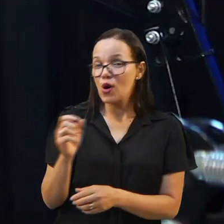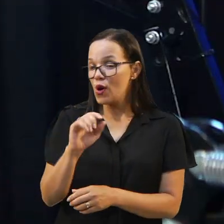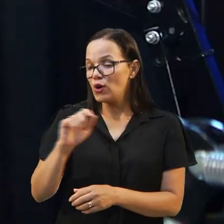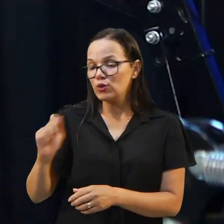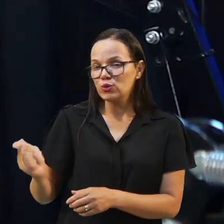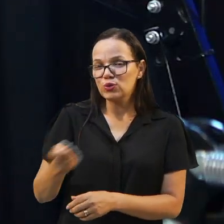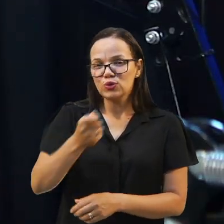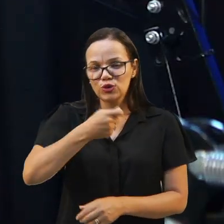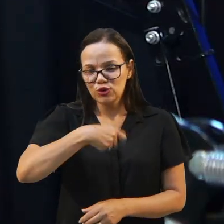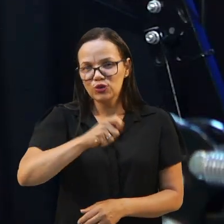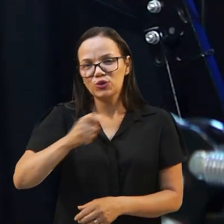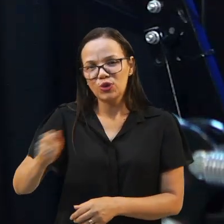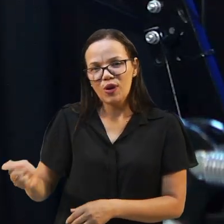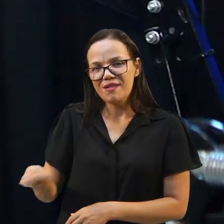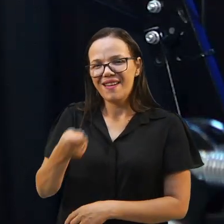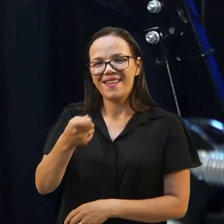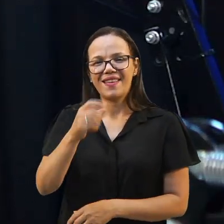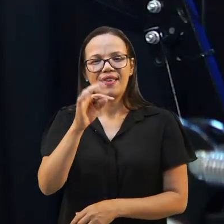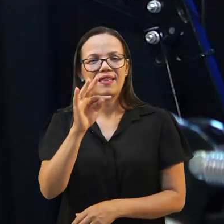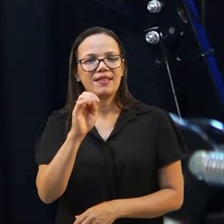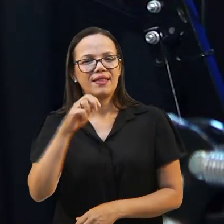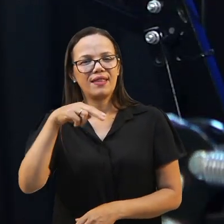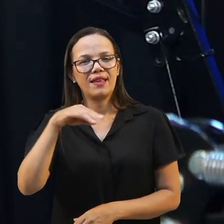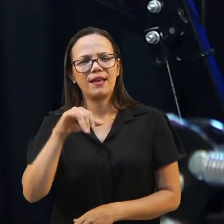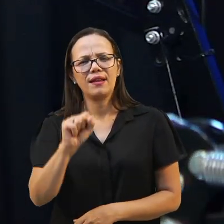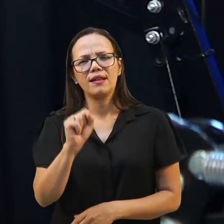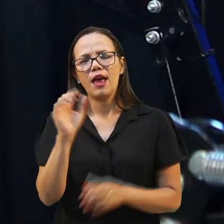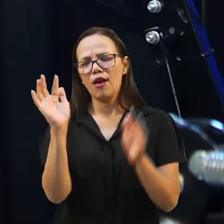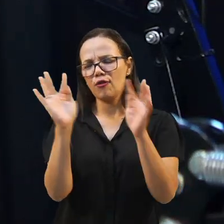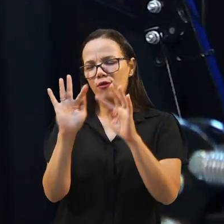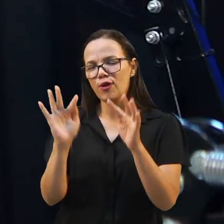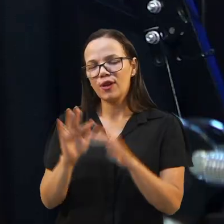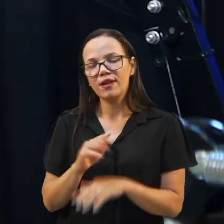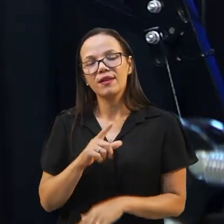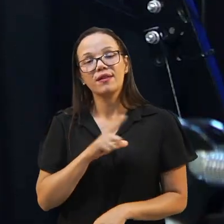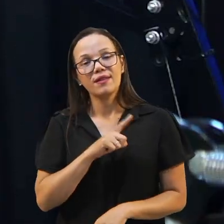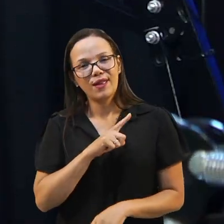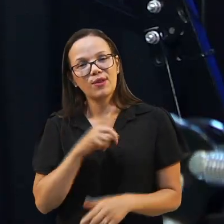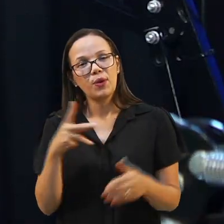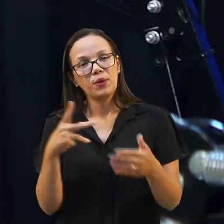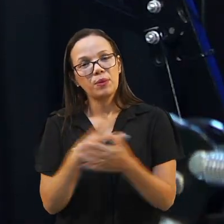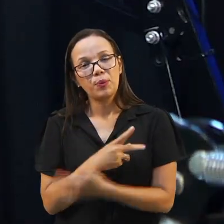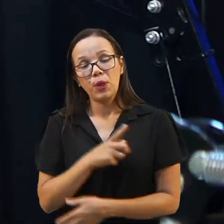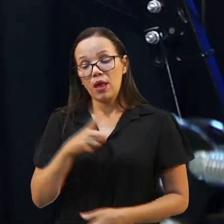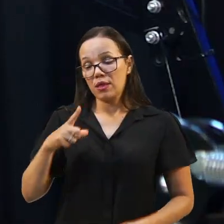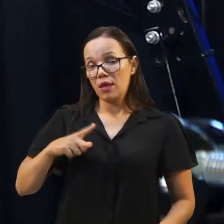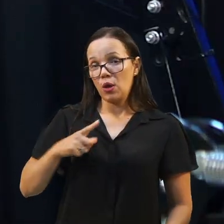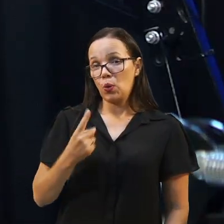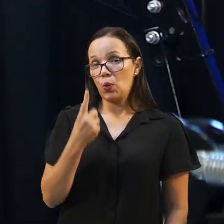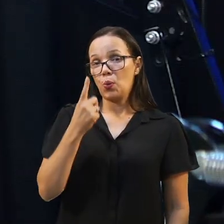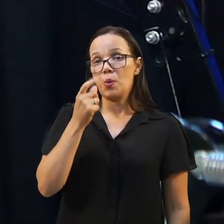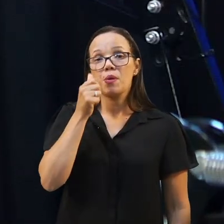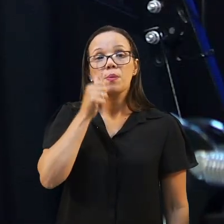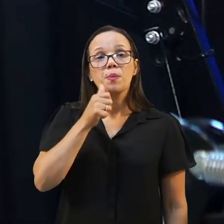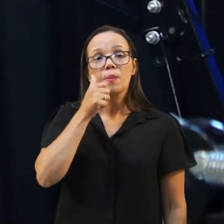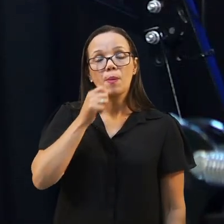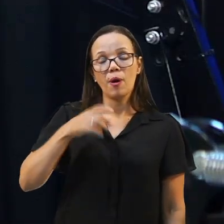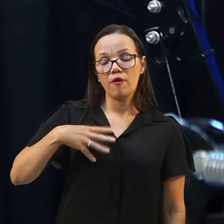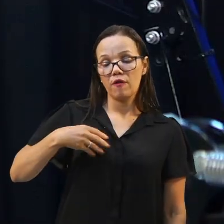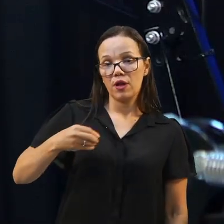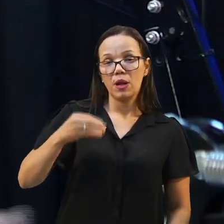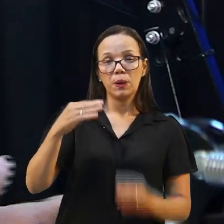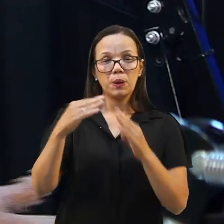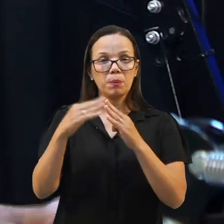poder ter essas realizações. Tenho uma filha que mora em São Paulo, que me